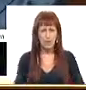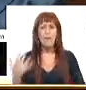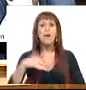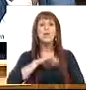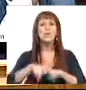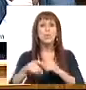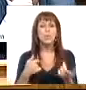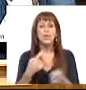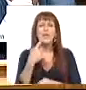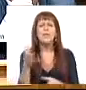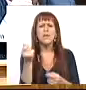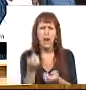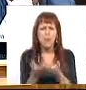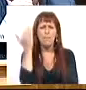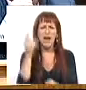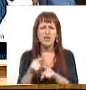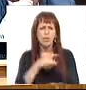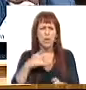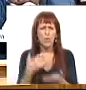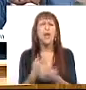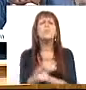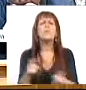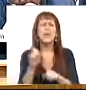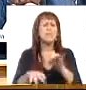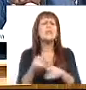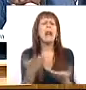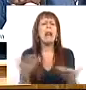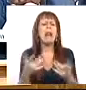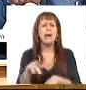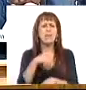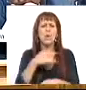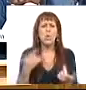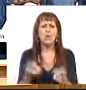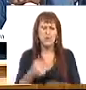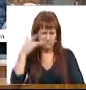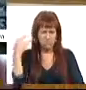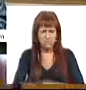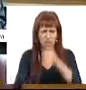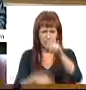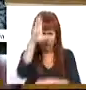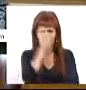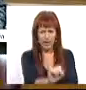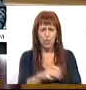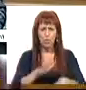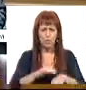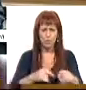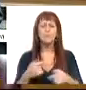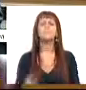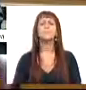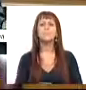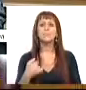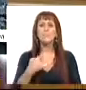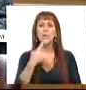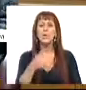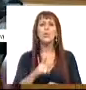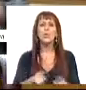se o Sr. Deputado até diz que há mais dinheiro para a saúde, então porquê é que está a acontecer o que está a acontecer com a saúde? Incompetência do Governo. Eu tenho que dizer,